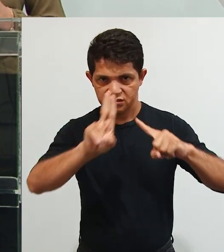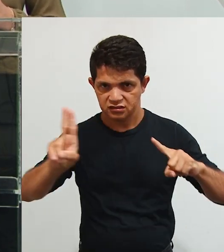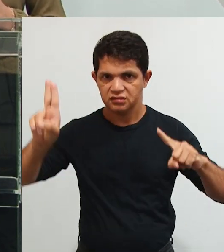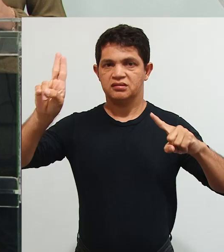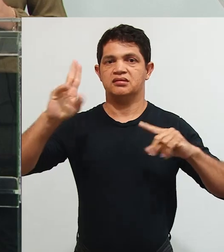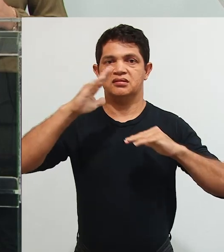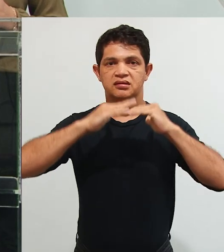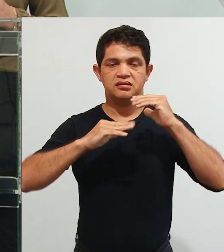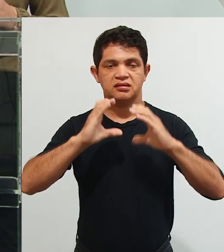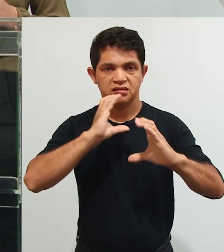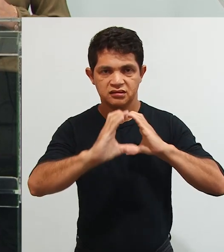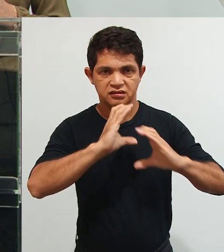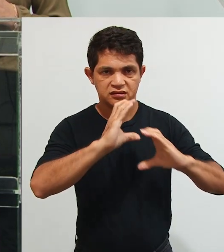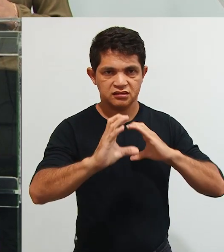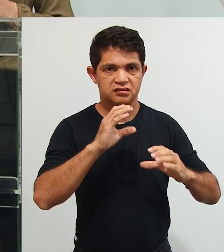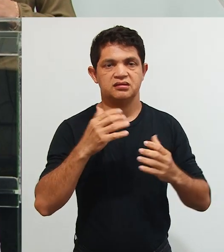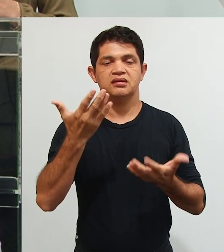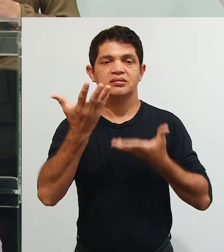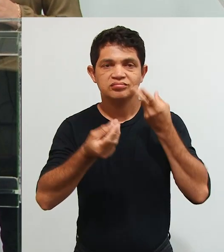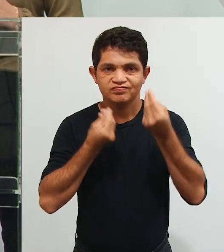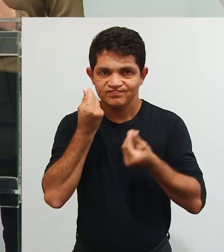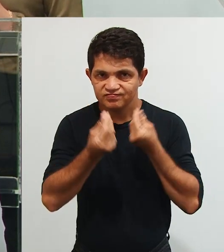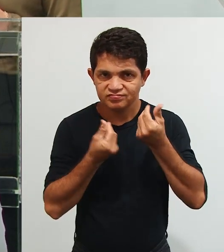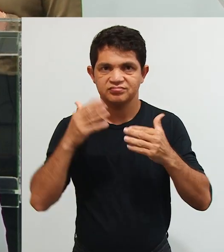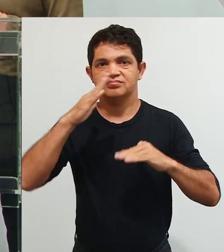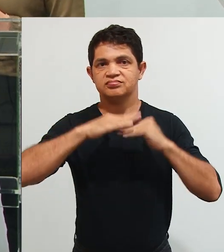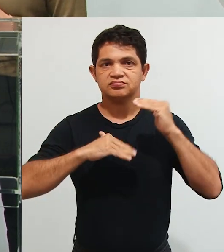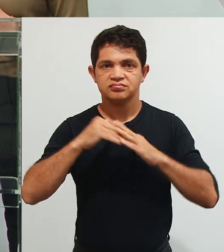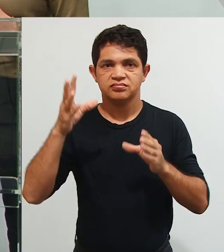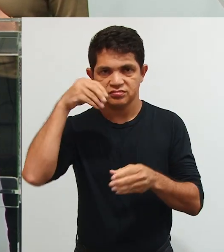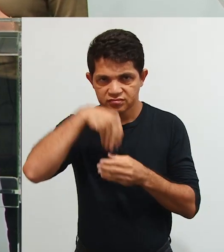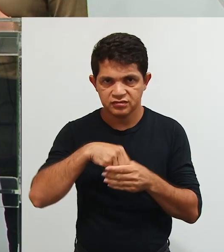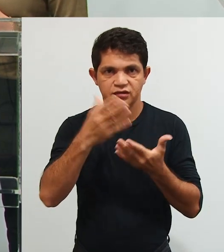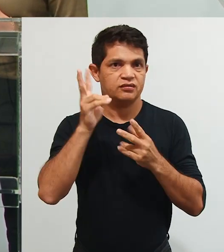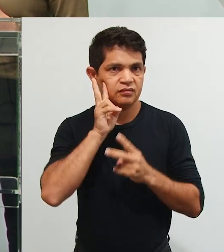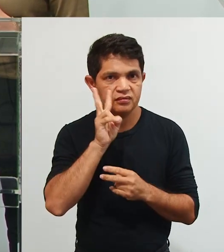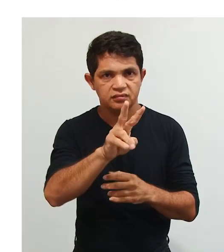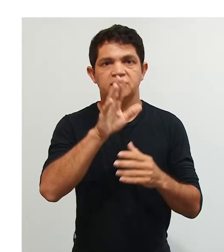comunicação assertiva e eficaz. Vamos lá?